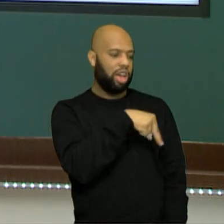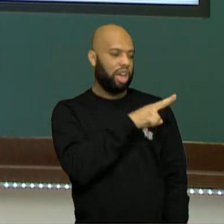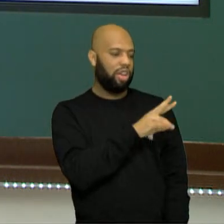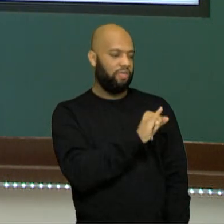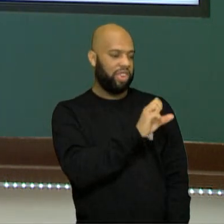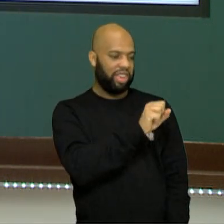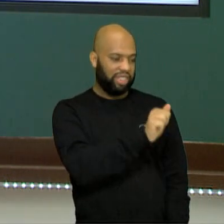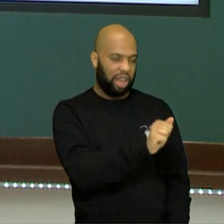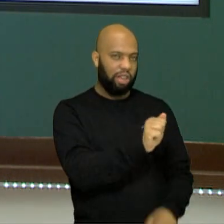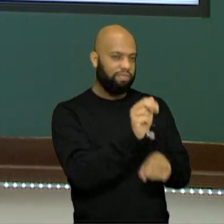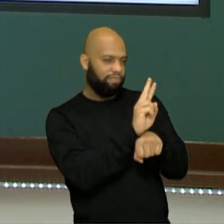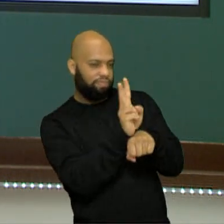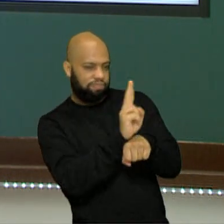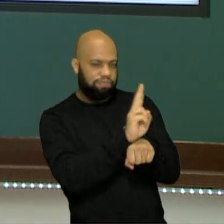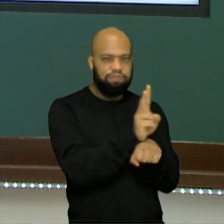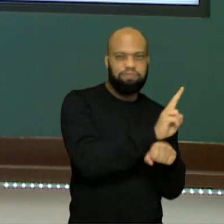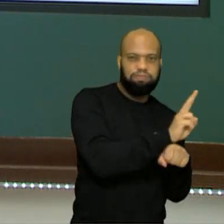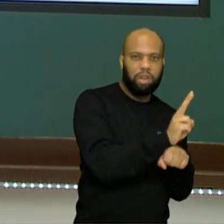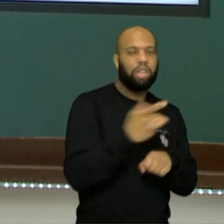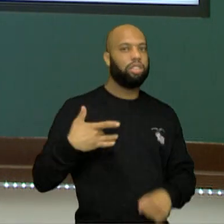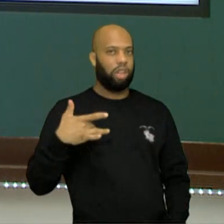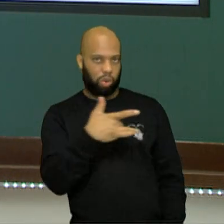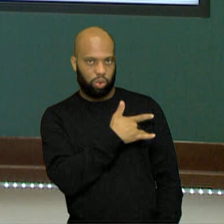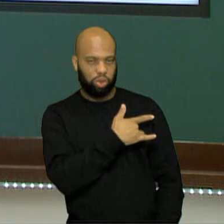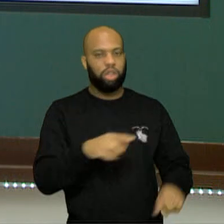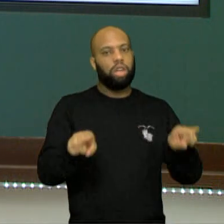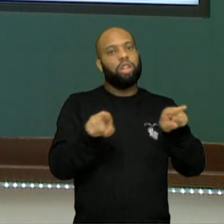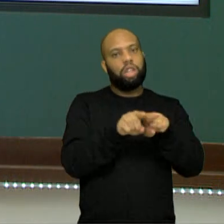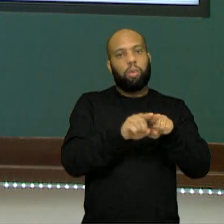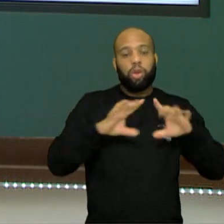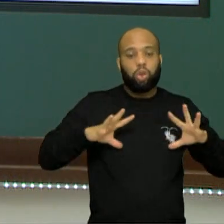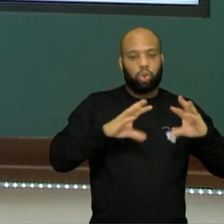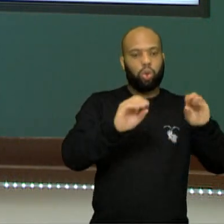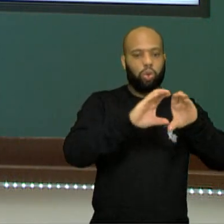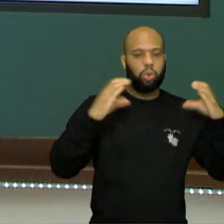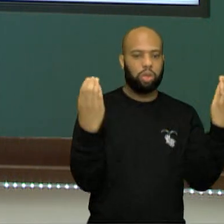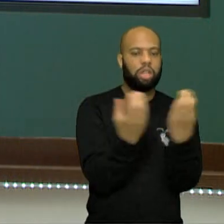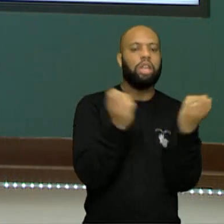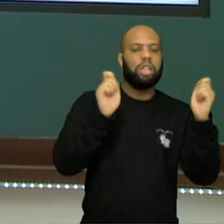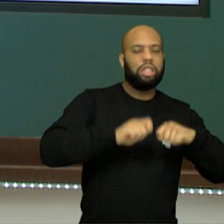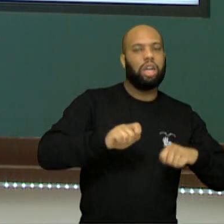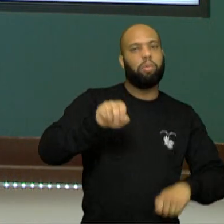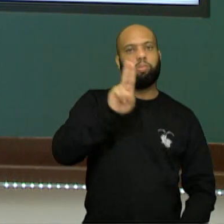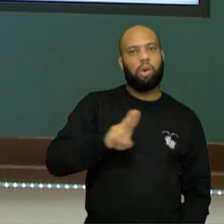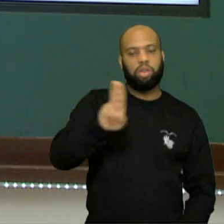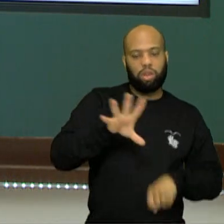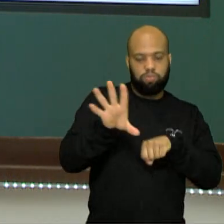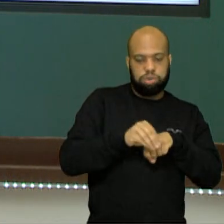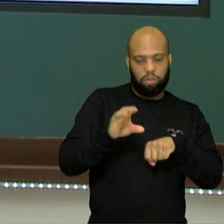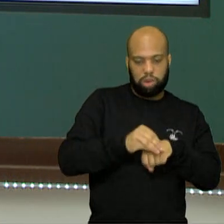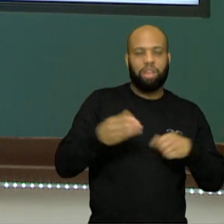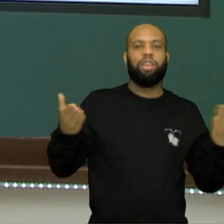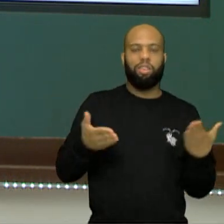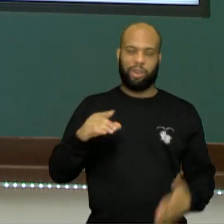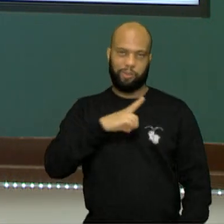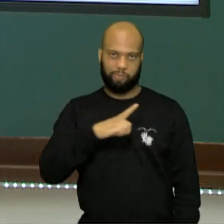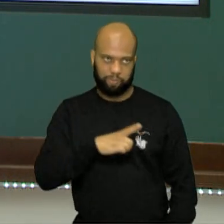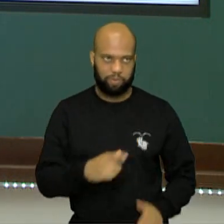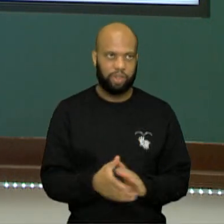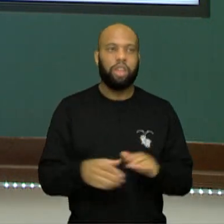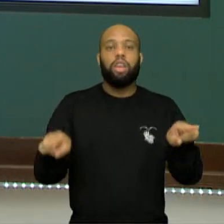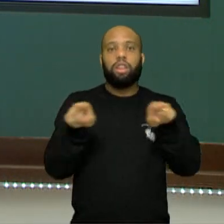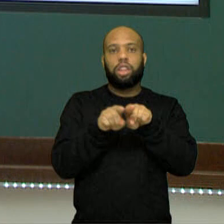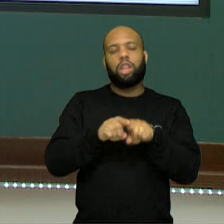de vigilância sanitária, e assim toda a comunidade pode fazer uso desse conhecimento. Uma coisa que é legal a gente